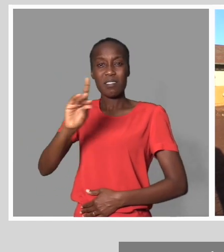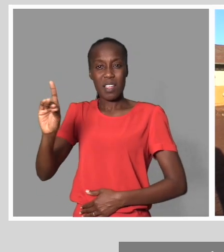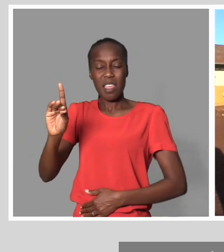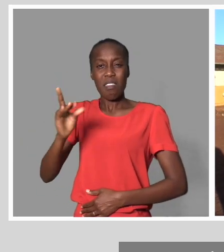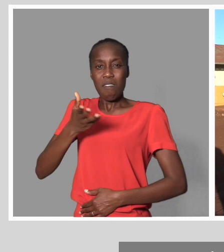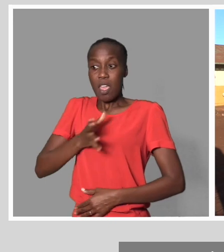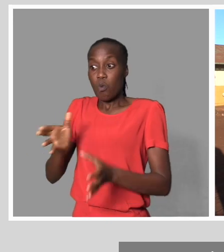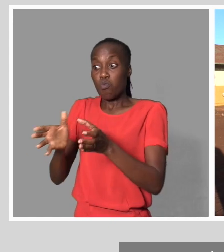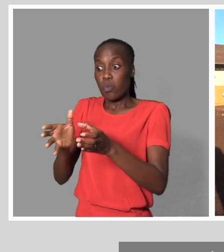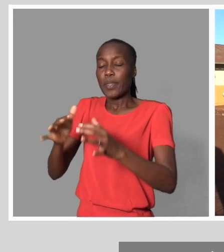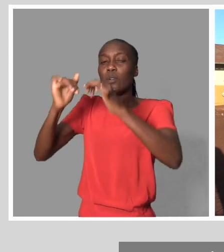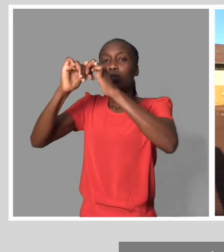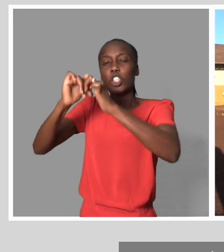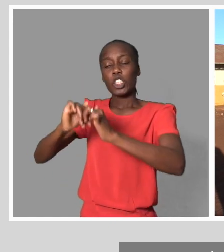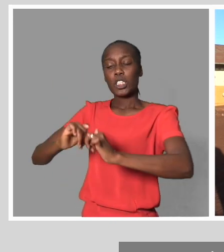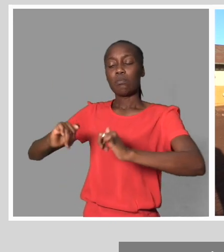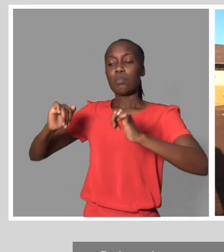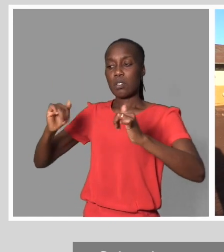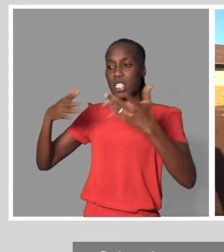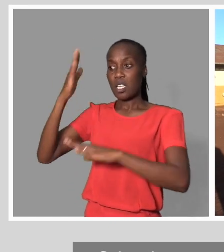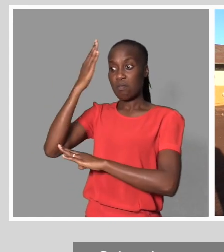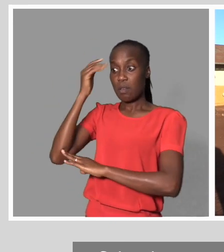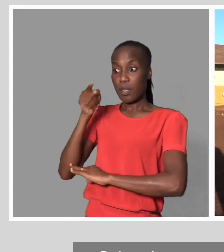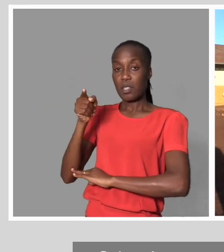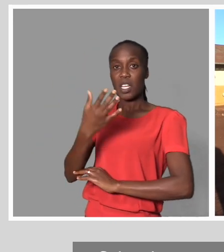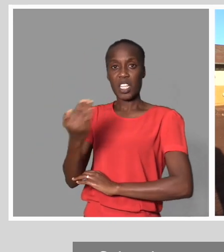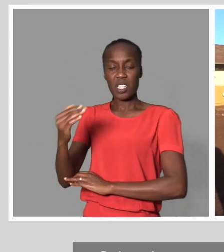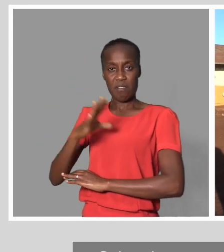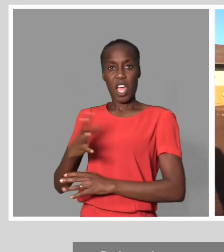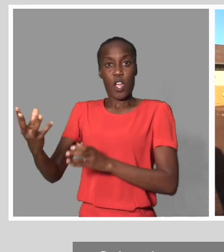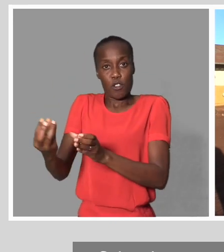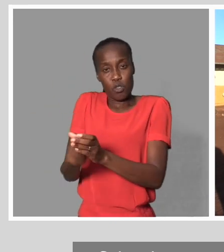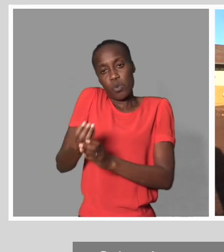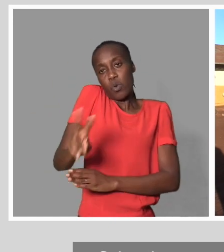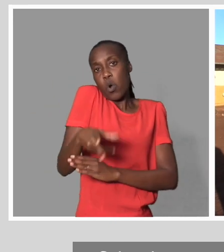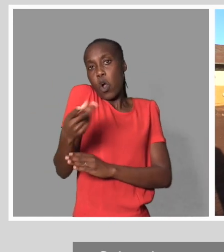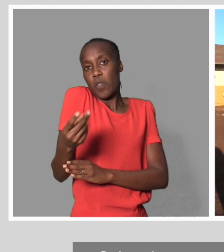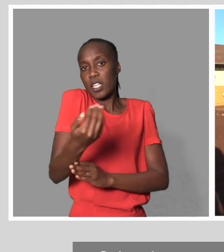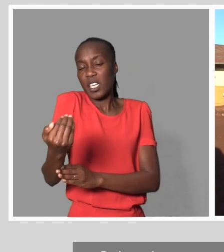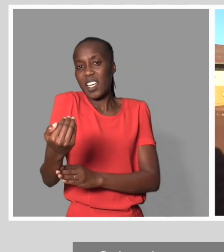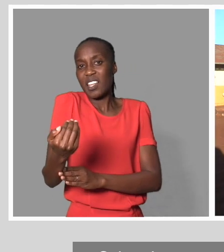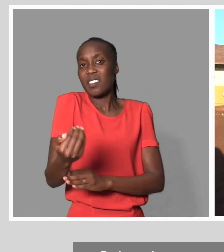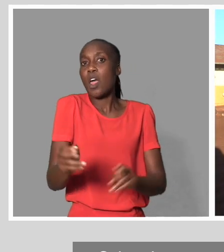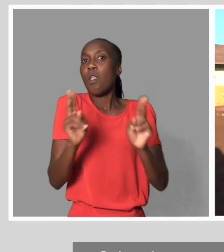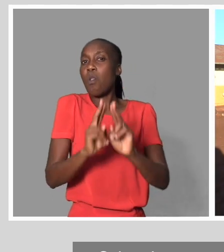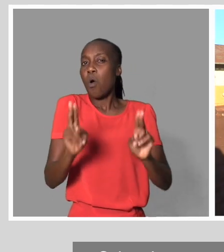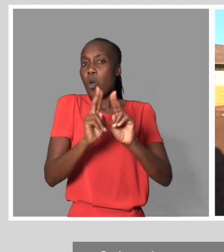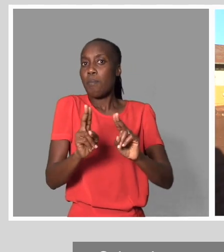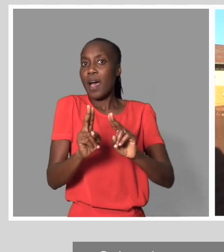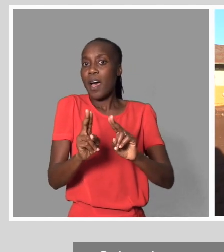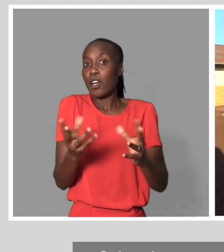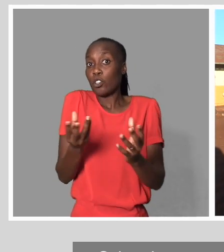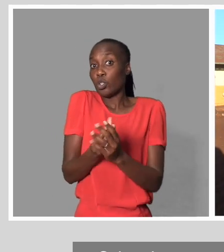criança deficiente precisa de um tratamento muito especial, sabendo que a criança está junto com outras crianças que não são